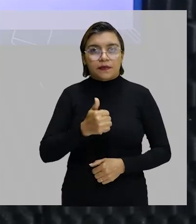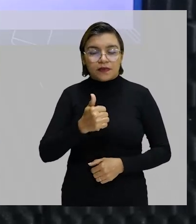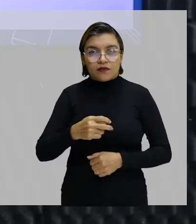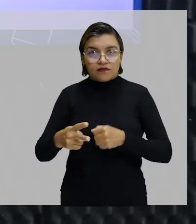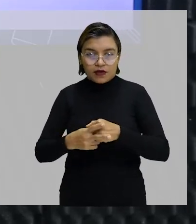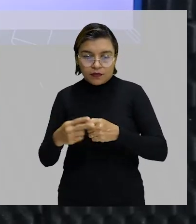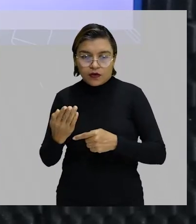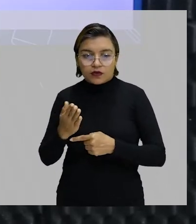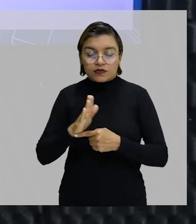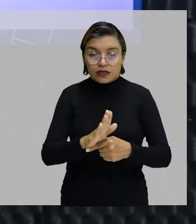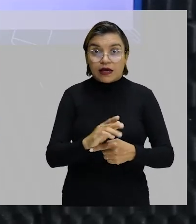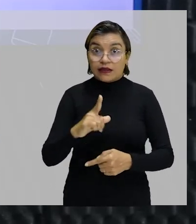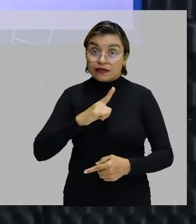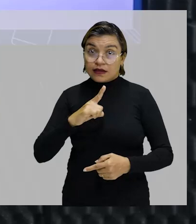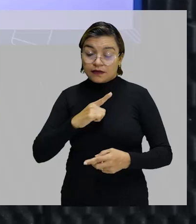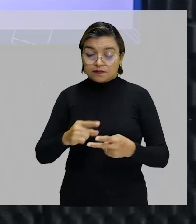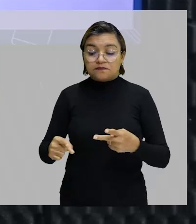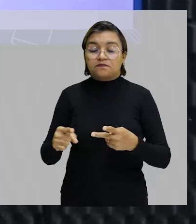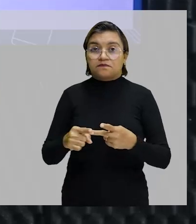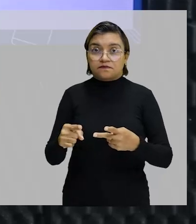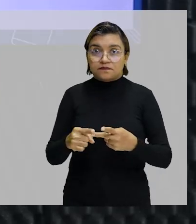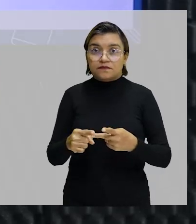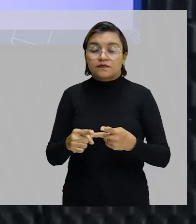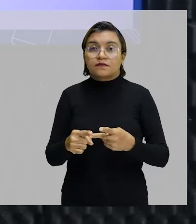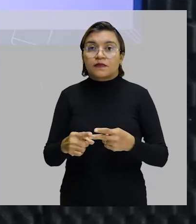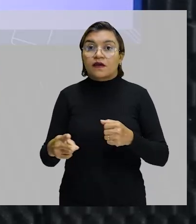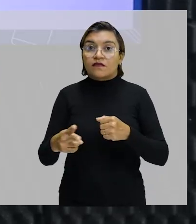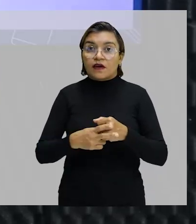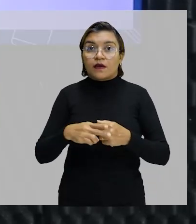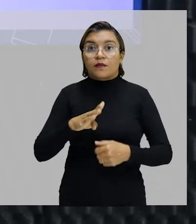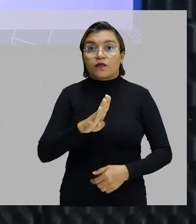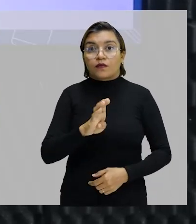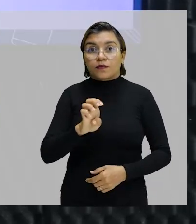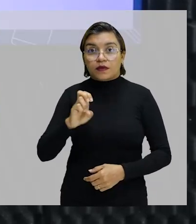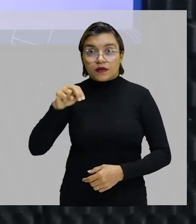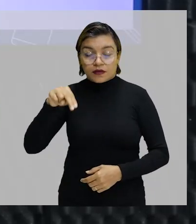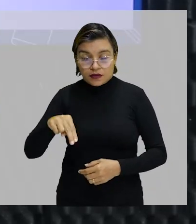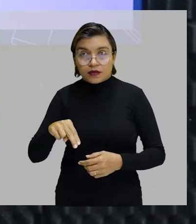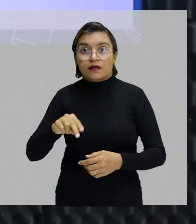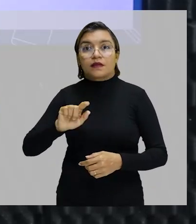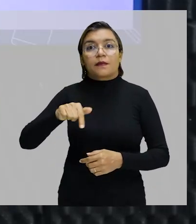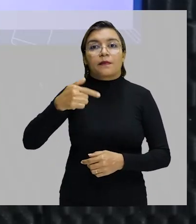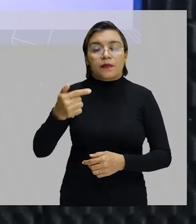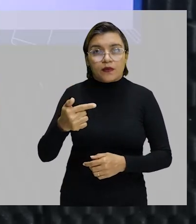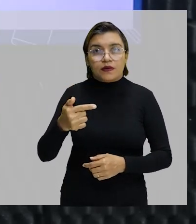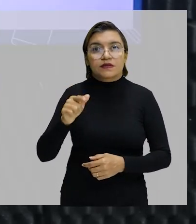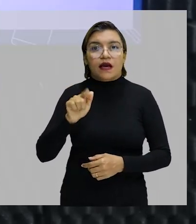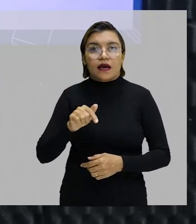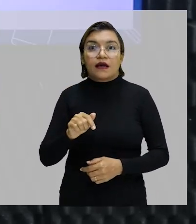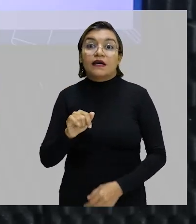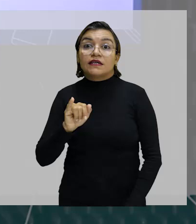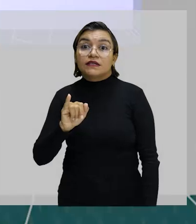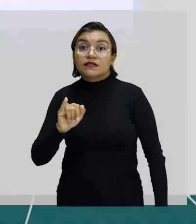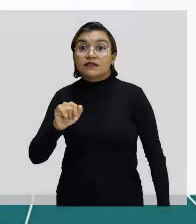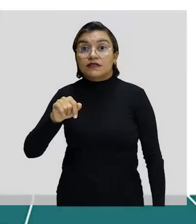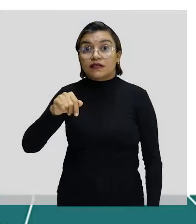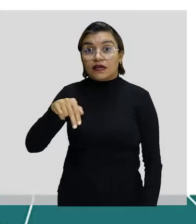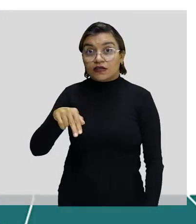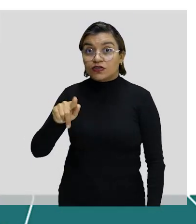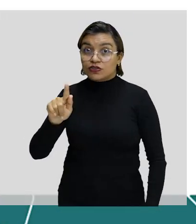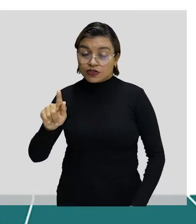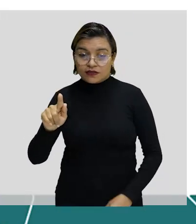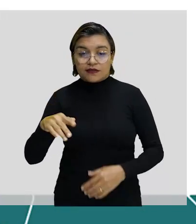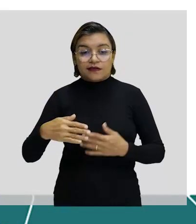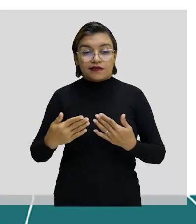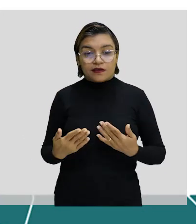auxiliar, que é o verbo ter. Depois o verbo been e depois o verbo principal com o ing no final. Então, a